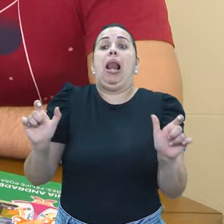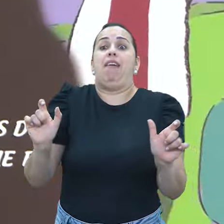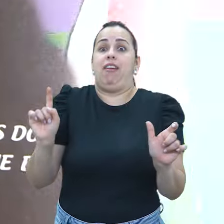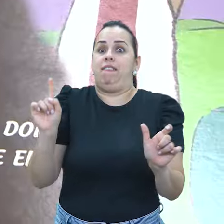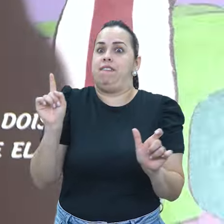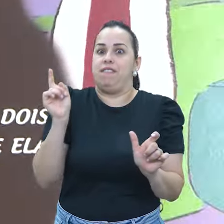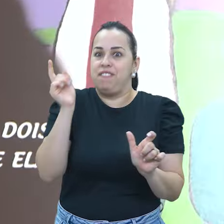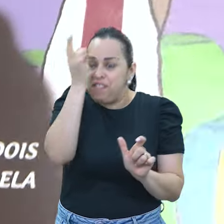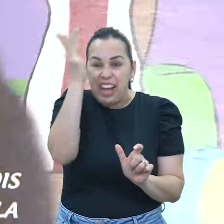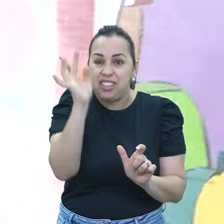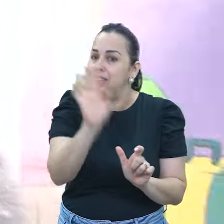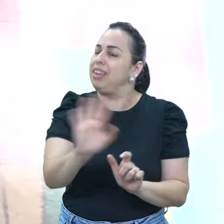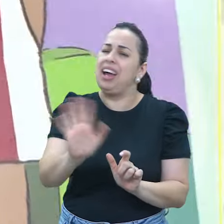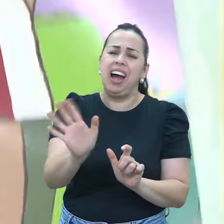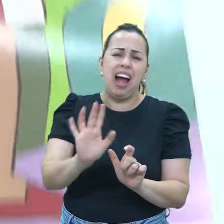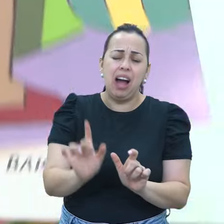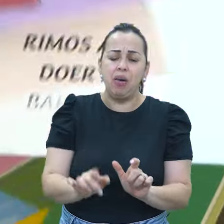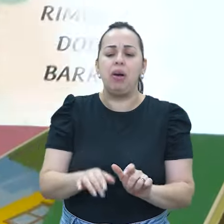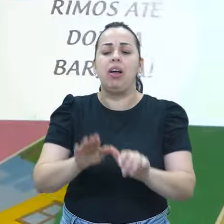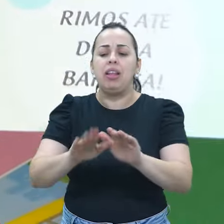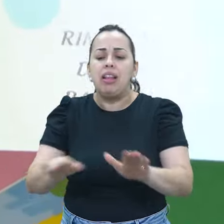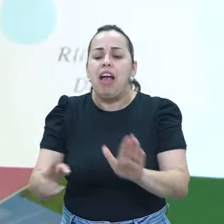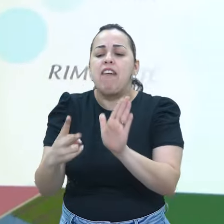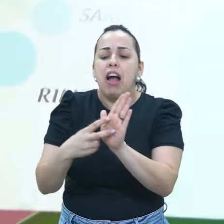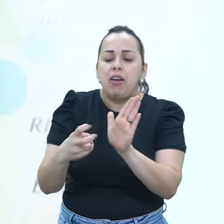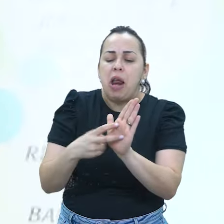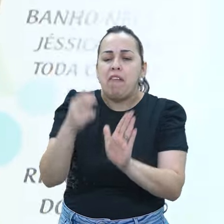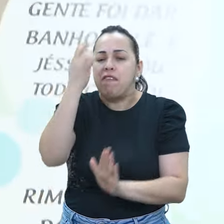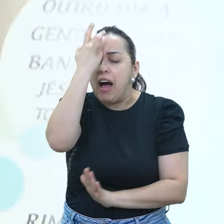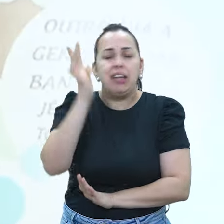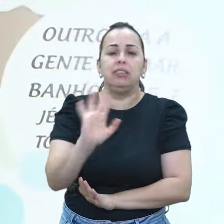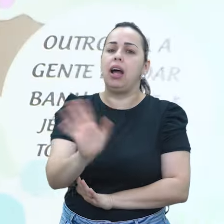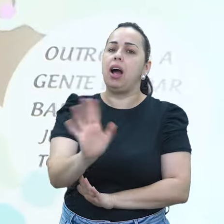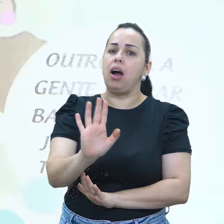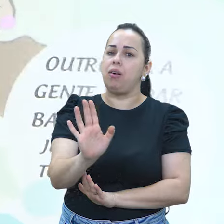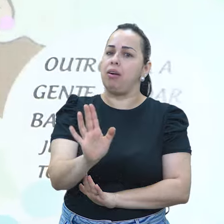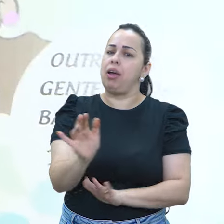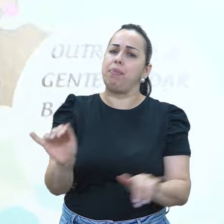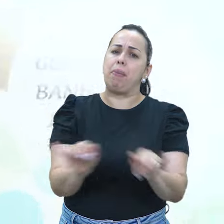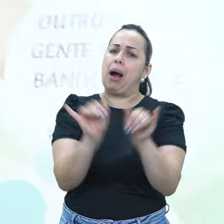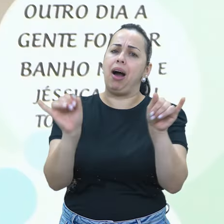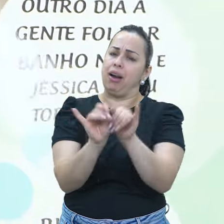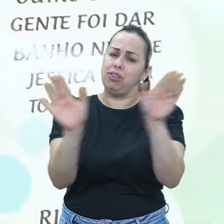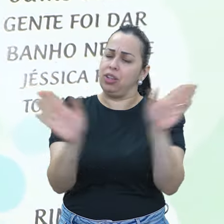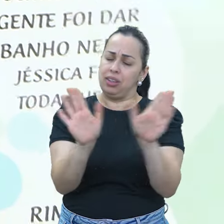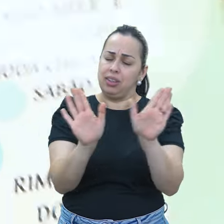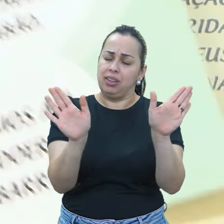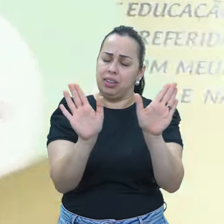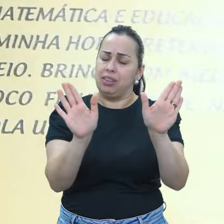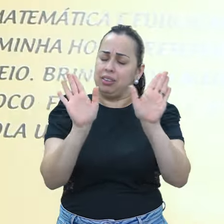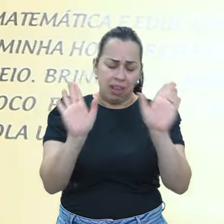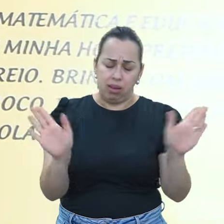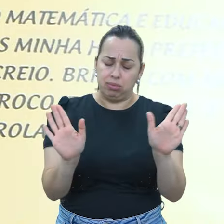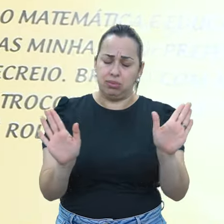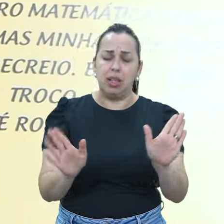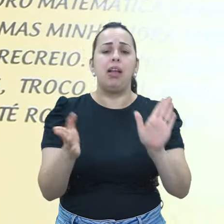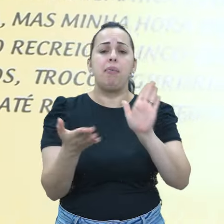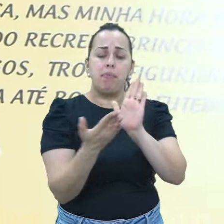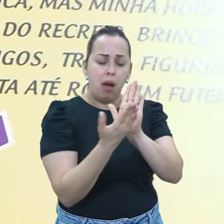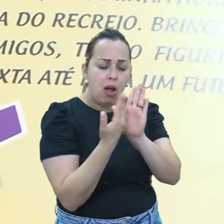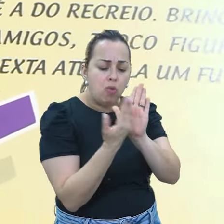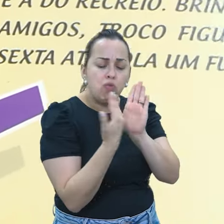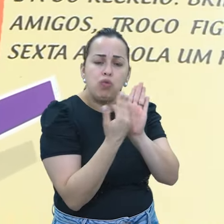mais curtos, mas não necessariamente mais fáceis. Às vezes, as pessoas acham que criança pequena só pode com vocabulário fácil. Uhum. Isso é